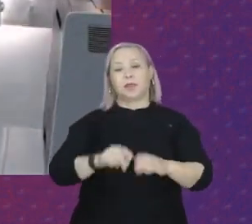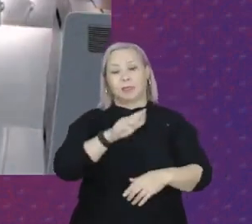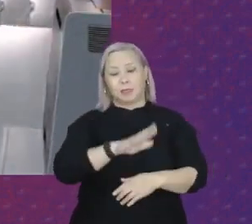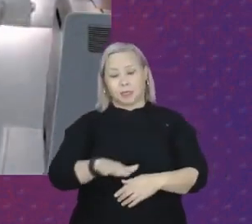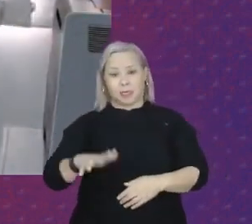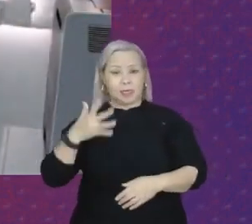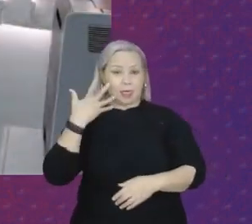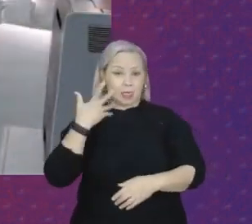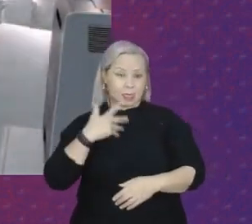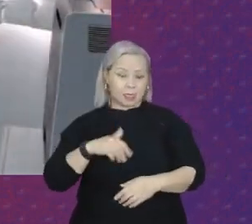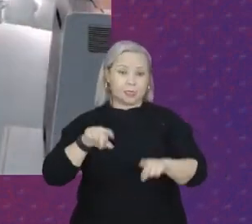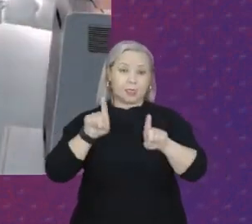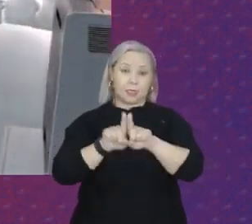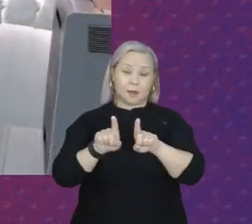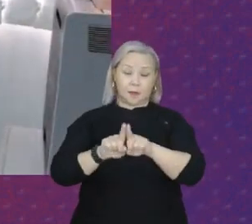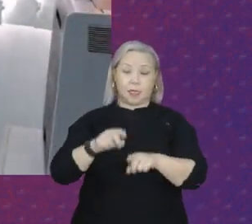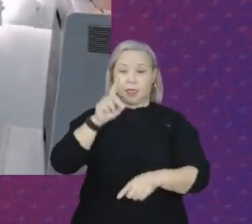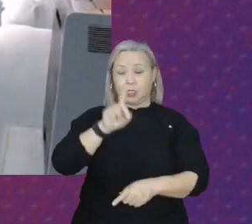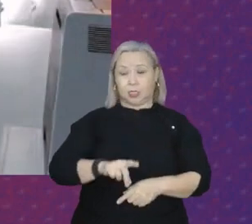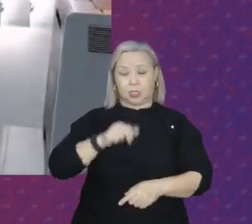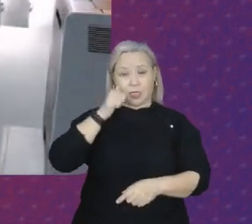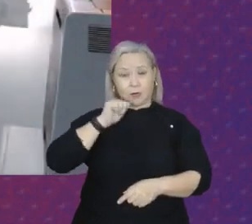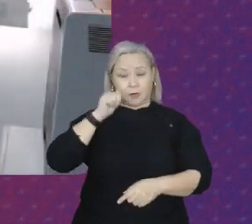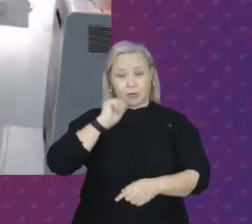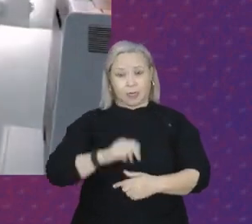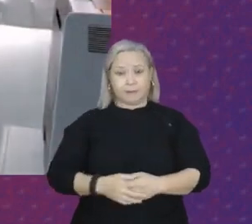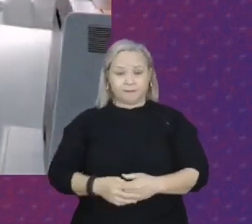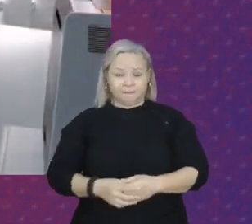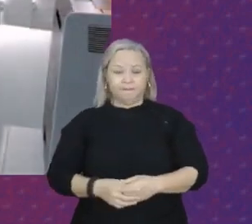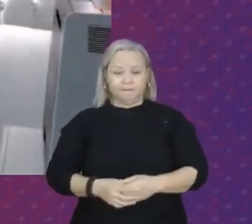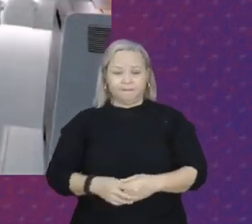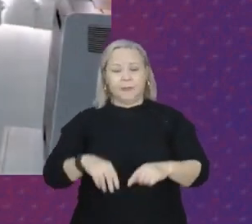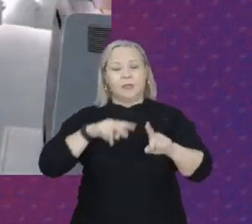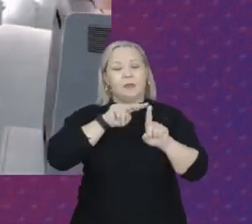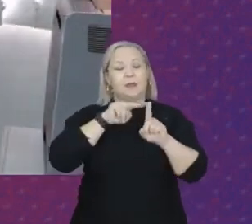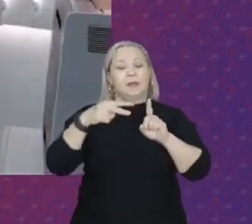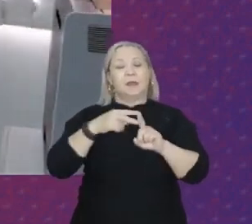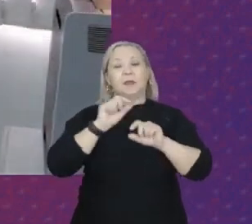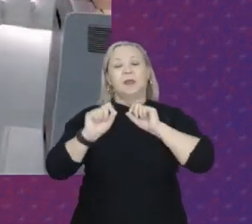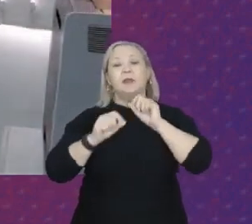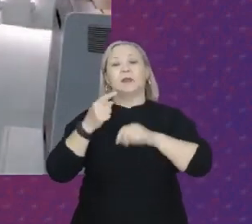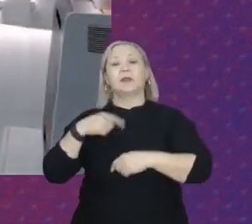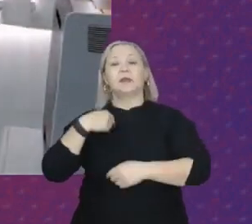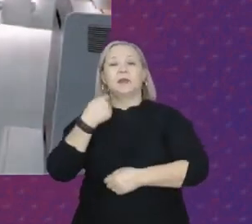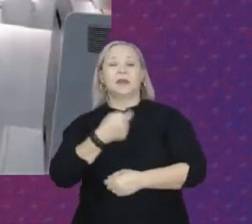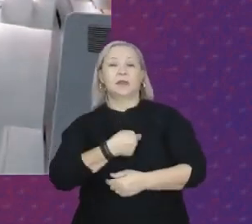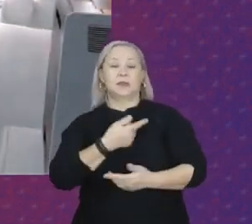mas também como direito das mulheres, e numa perspectiva de que nós